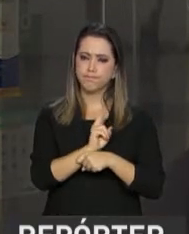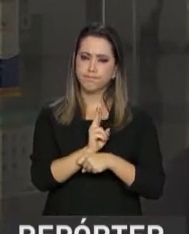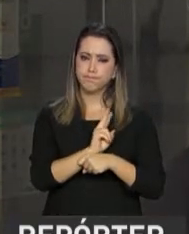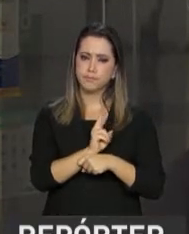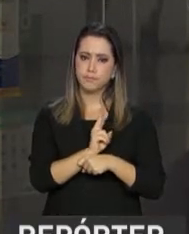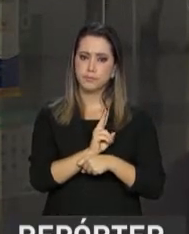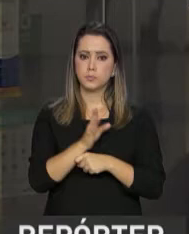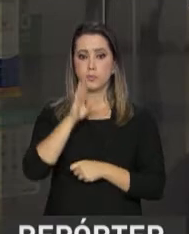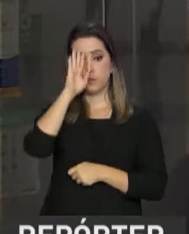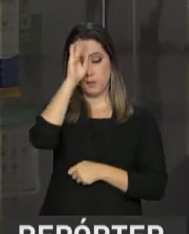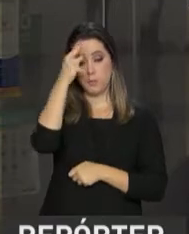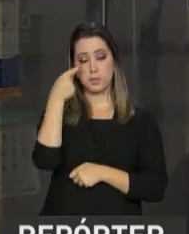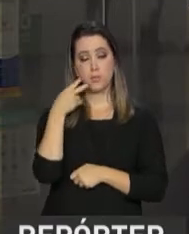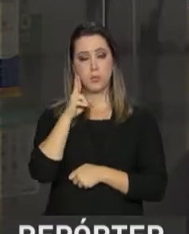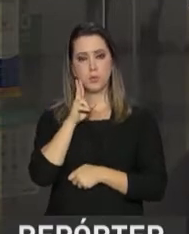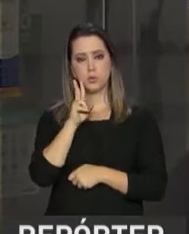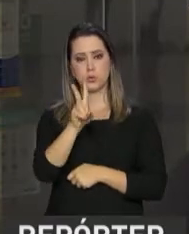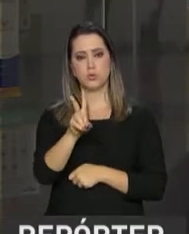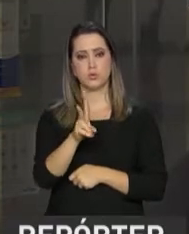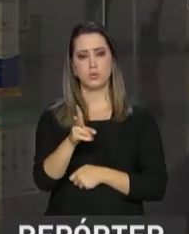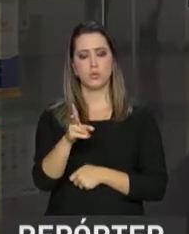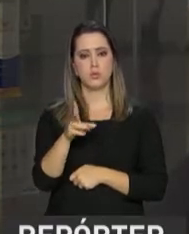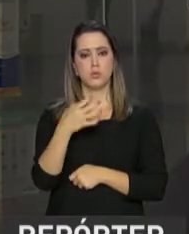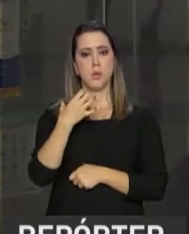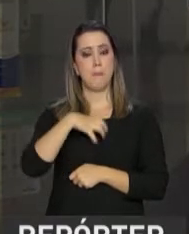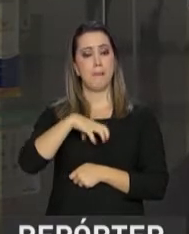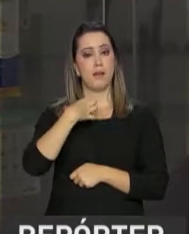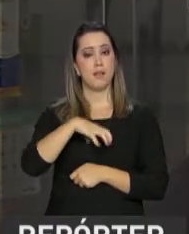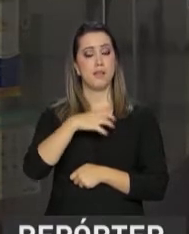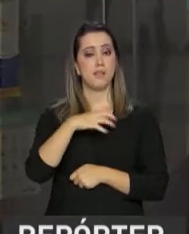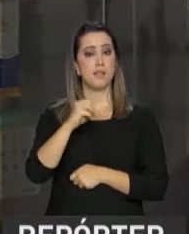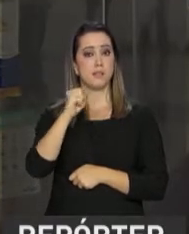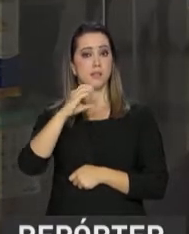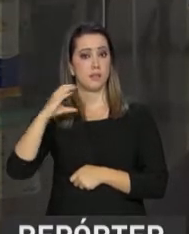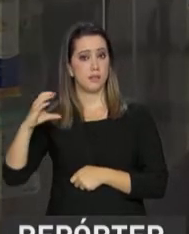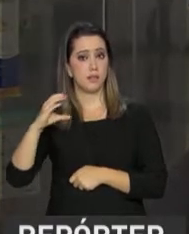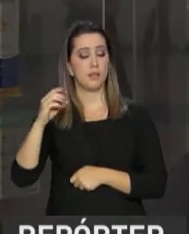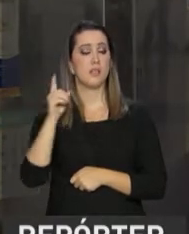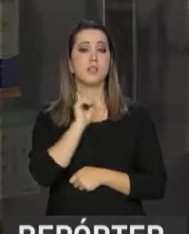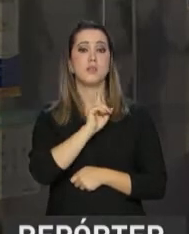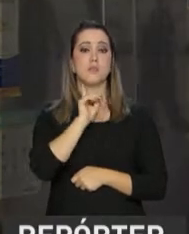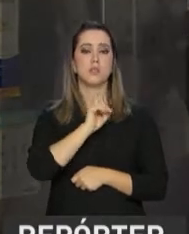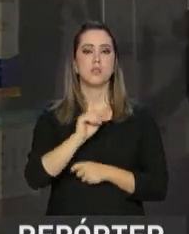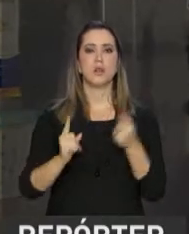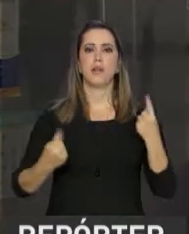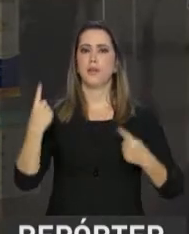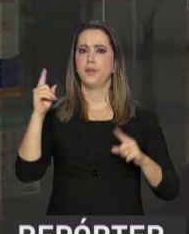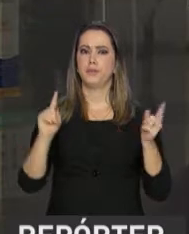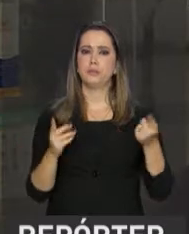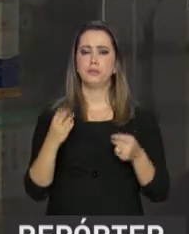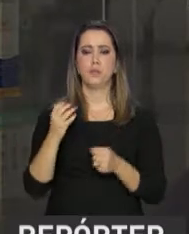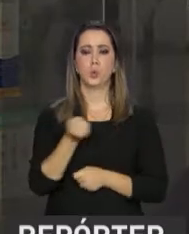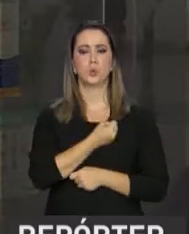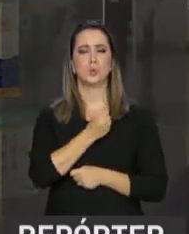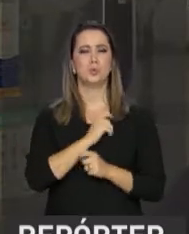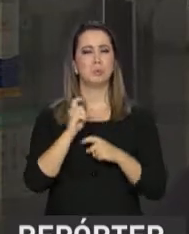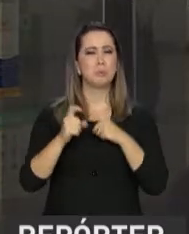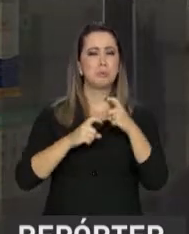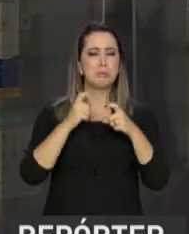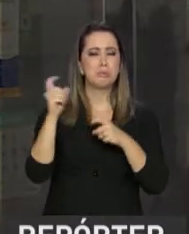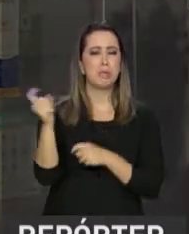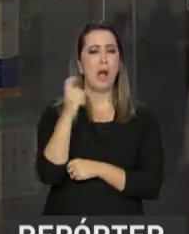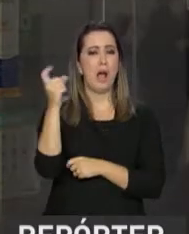a gente tem atenção especial com Bahia, Santa Catarina e Minas Gerais, que correspondem ao Carnaval do ano passado a um número muito grande de acidentes,